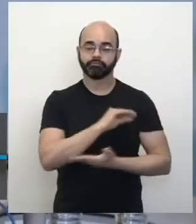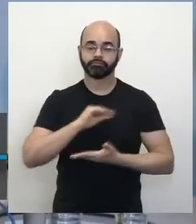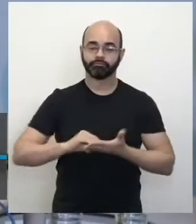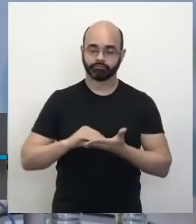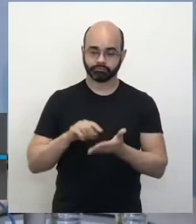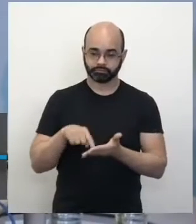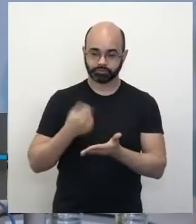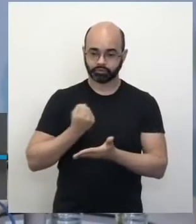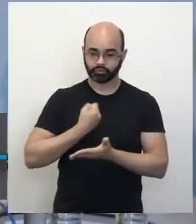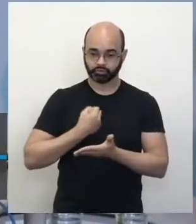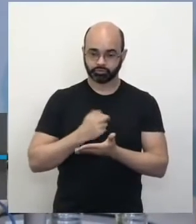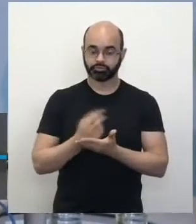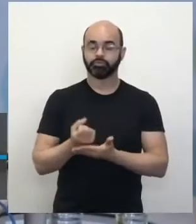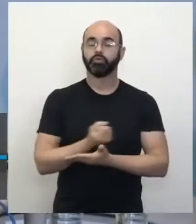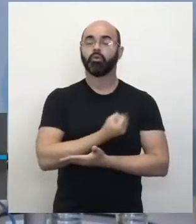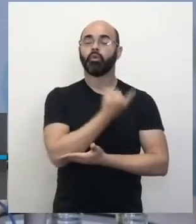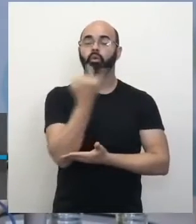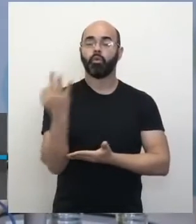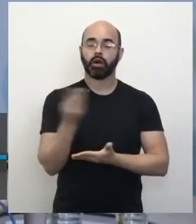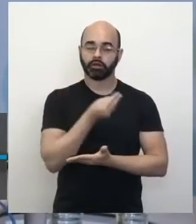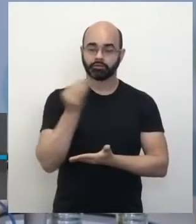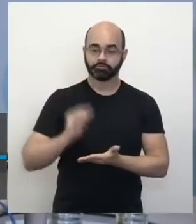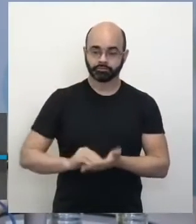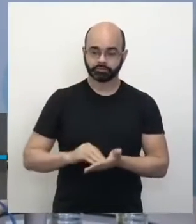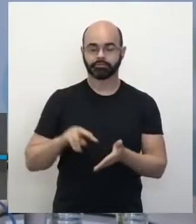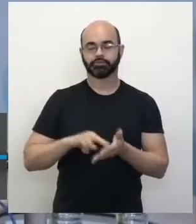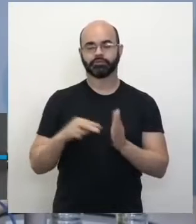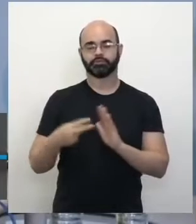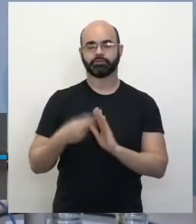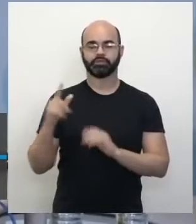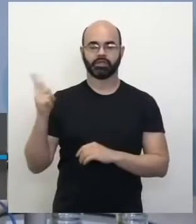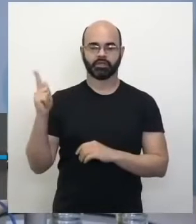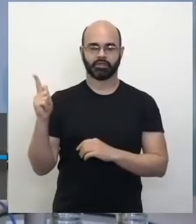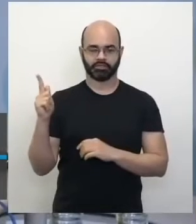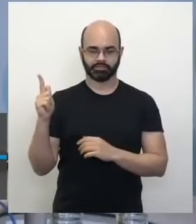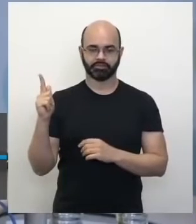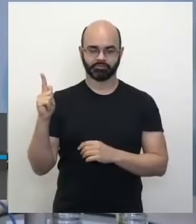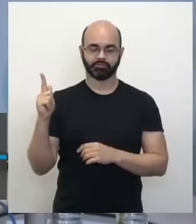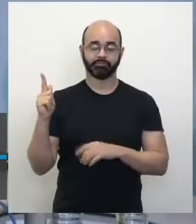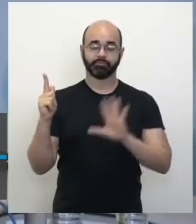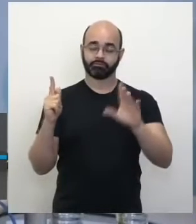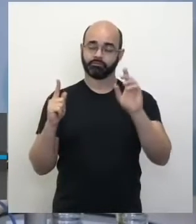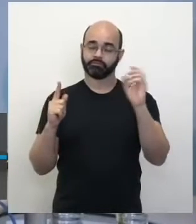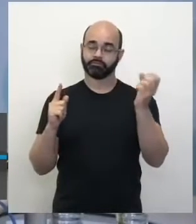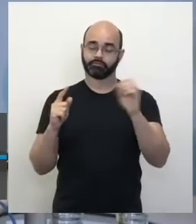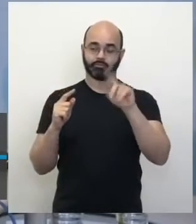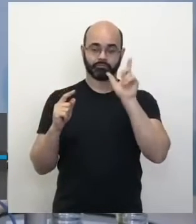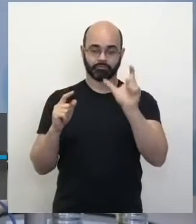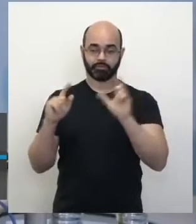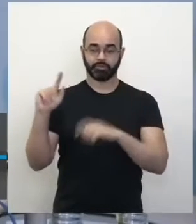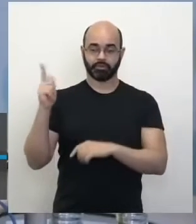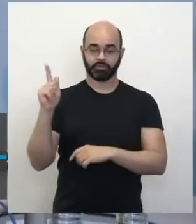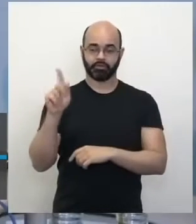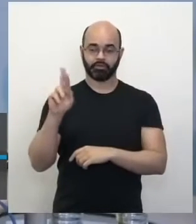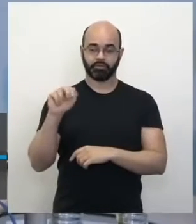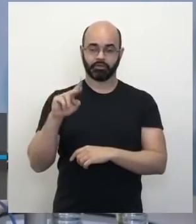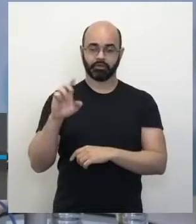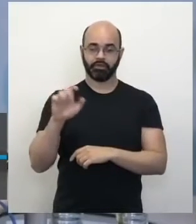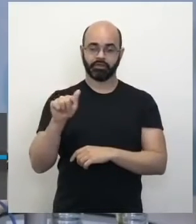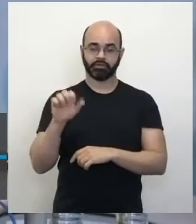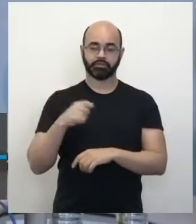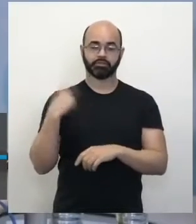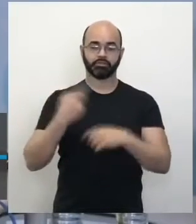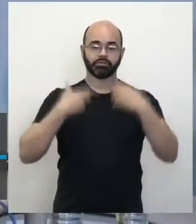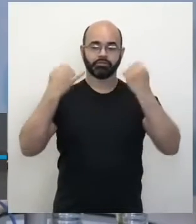consegue quantificar ali, colocar. É sempre importante lembrar, né? Nós vamos falar aqui de grandezas mais simples porque